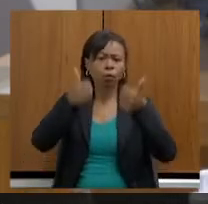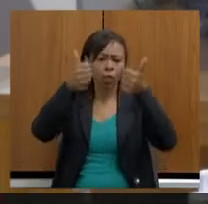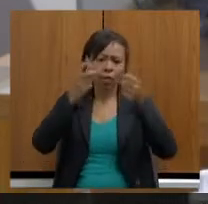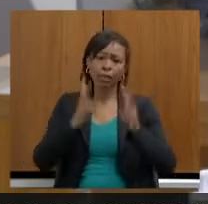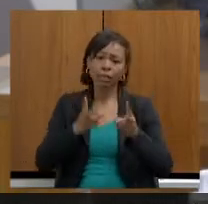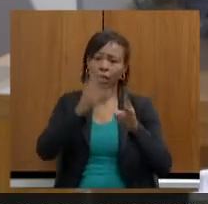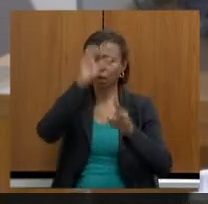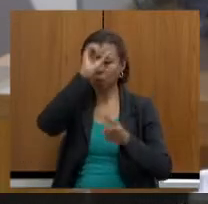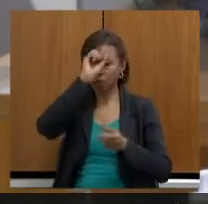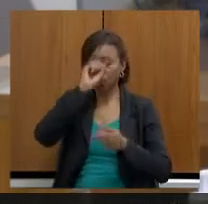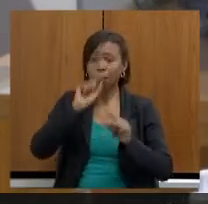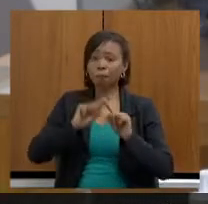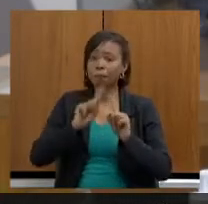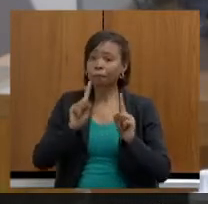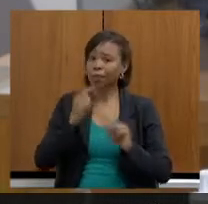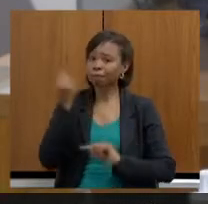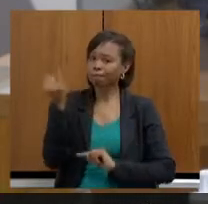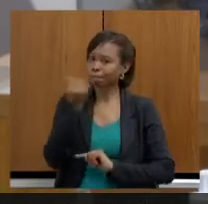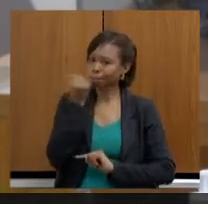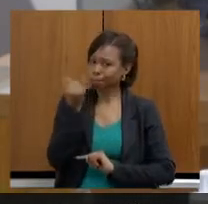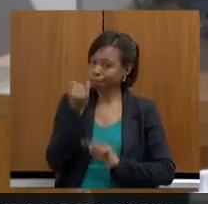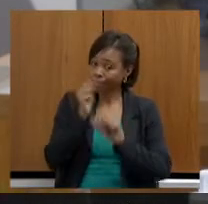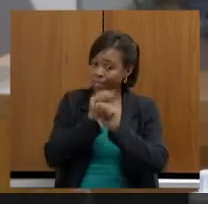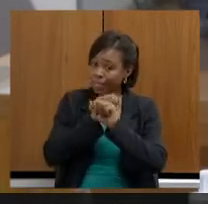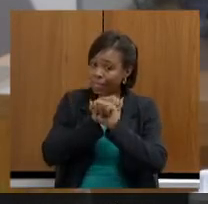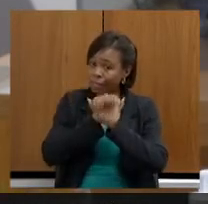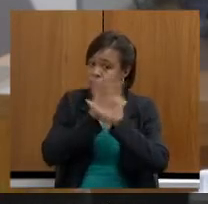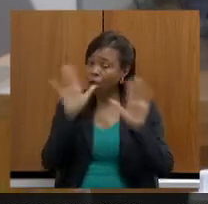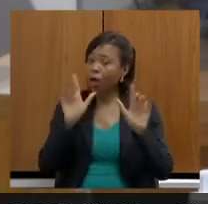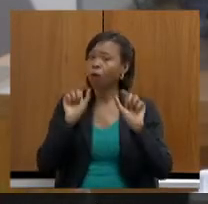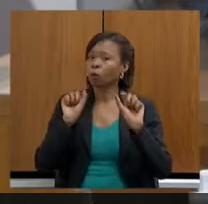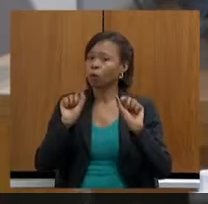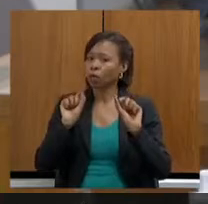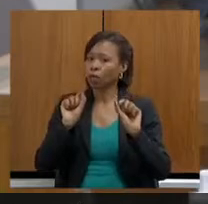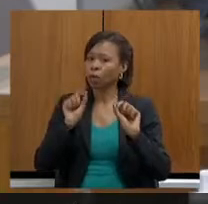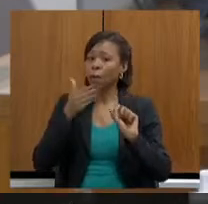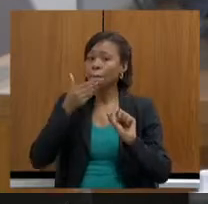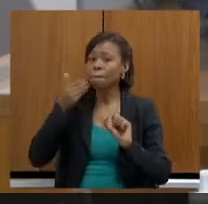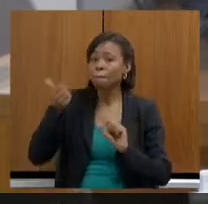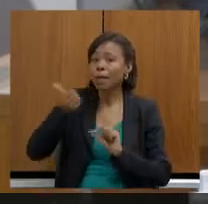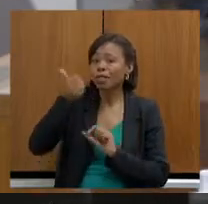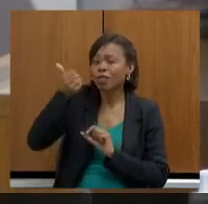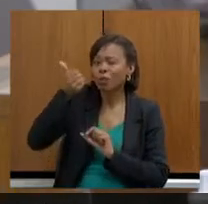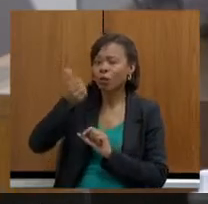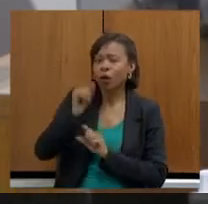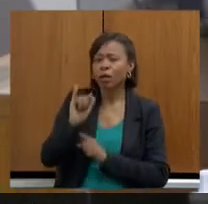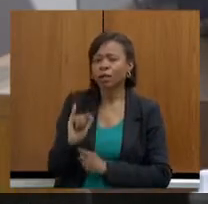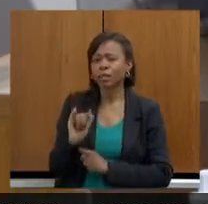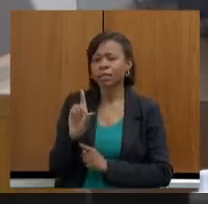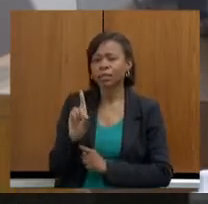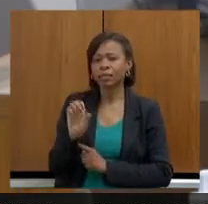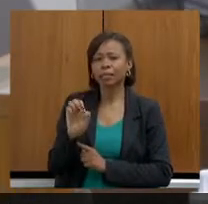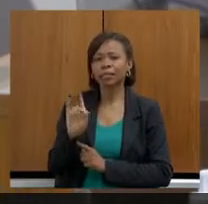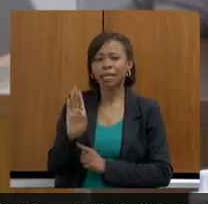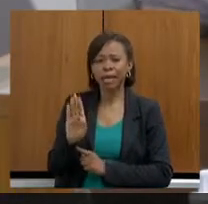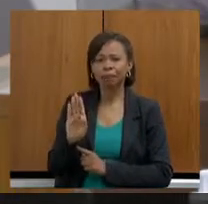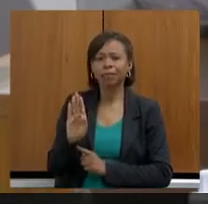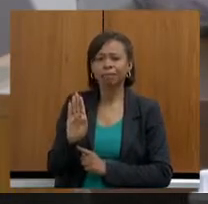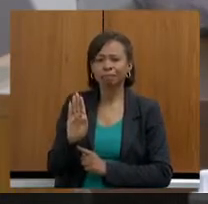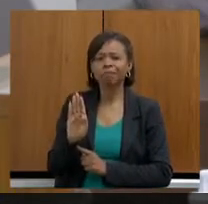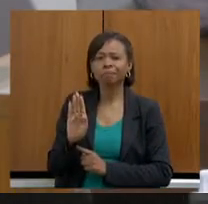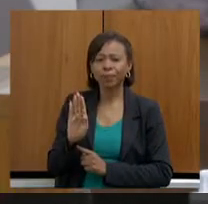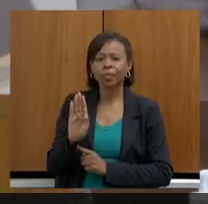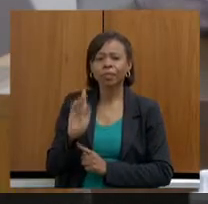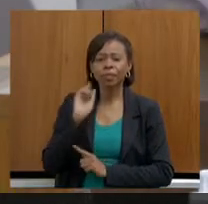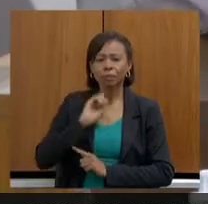Ah mas isso é importantíssimo que a gente deixa muito claro o melhor Ideb da história do ensino médio de Minas Gerais